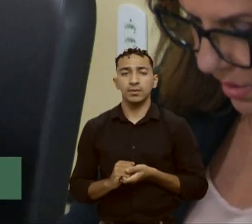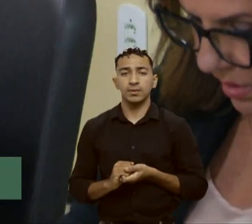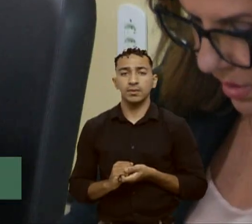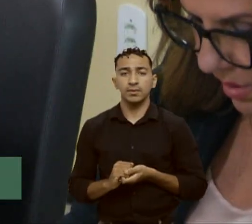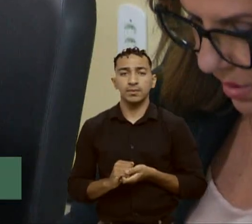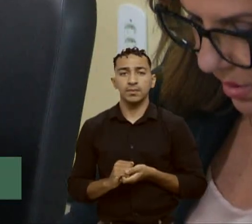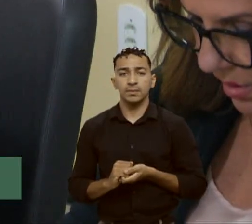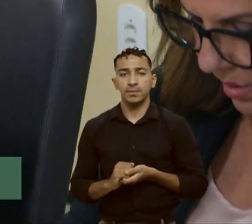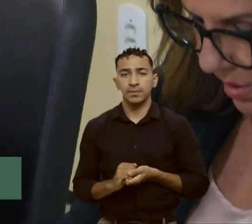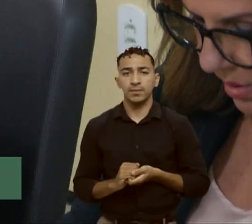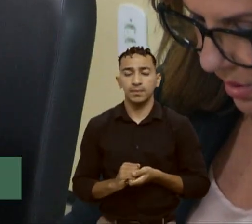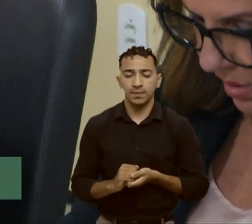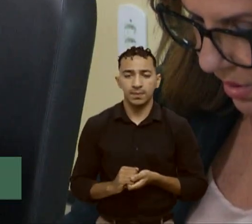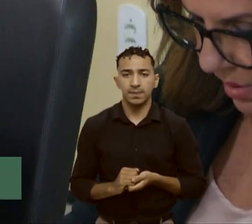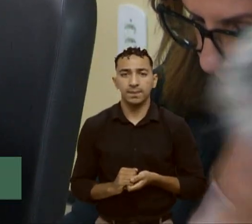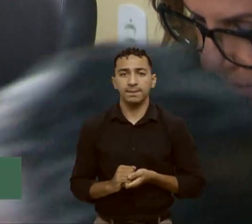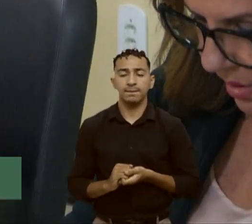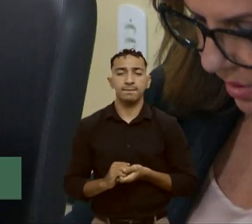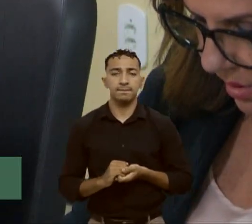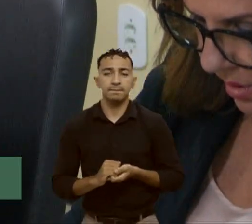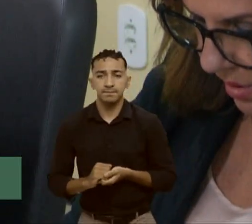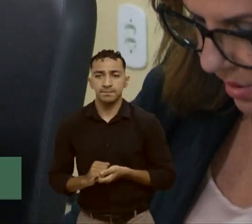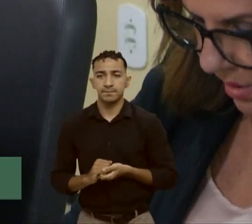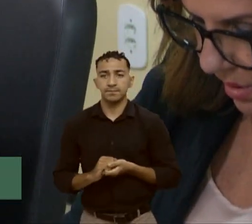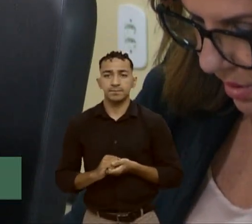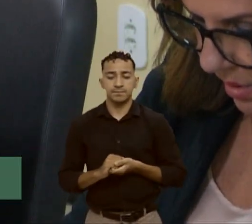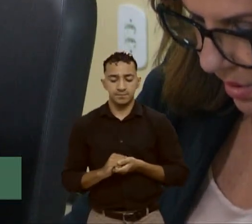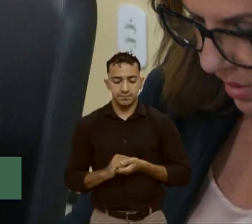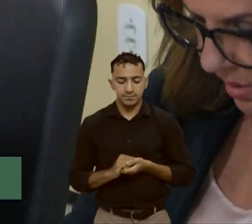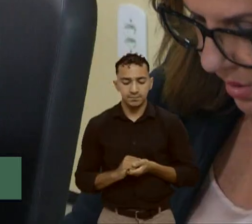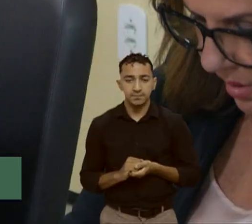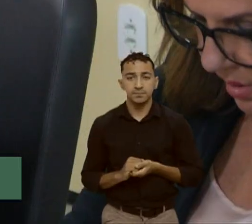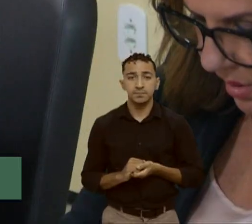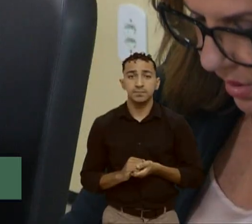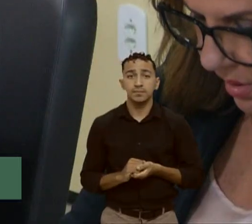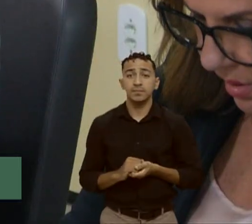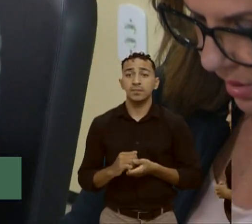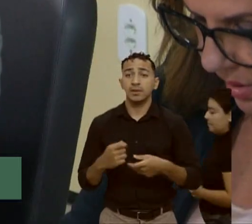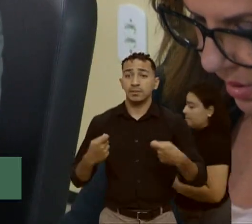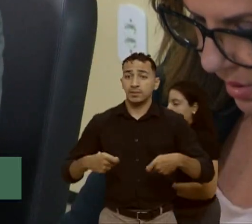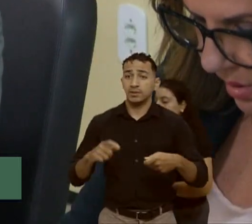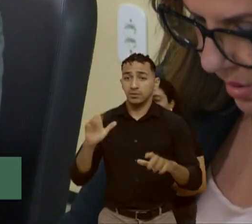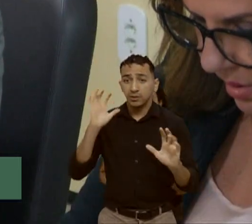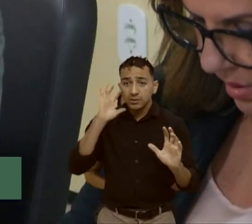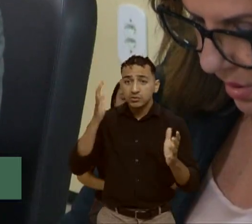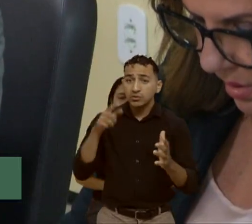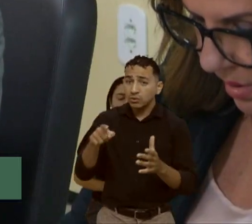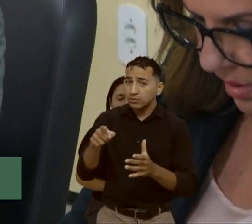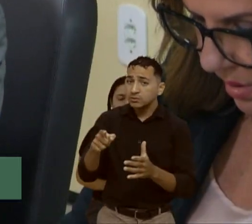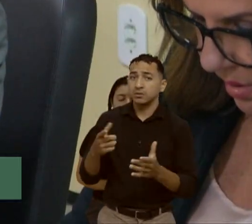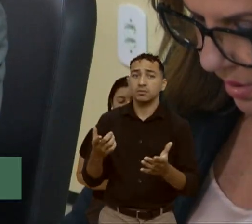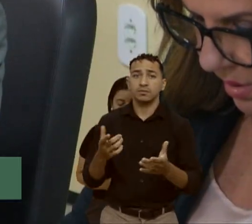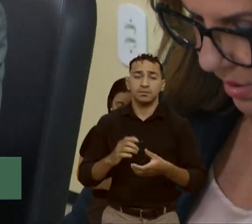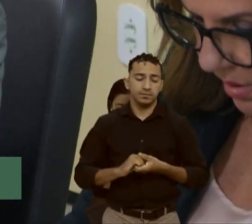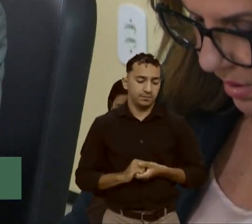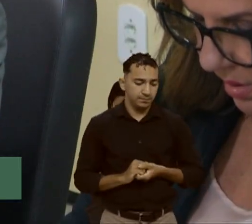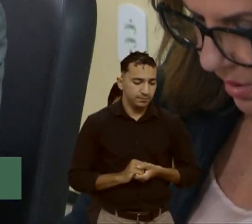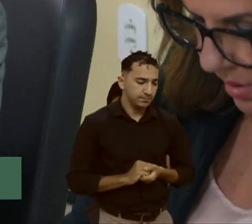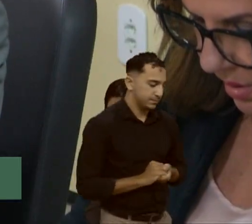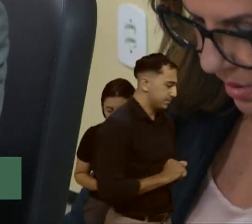as plataformas, as administradoras de cartão de crédito também não criam uma solução para bloquear determinados tipos de transação. E